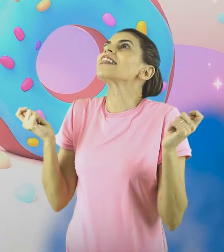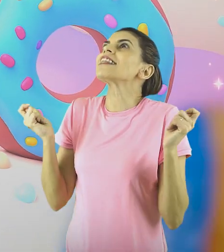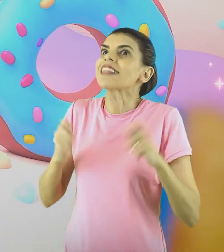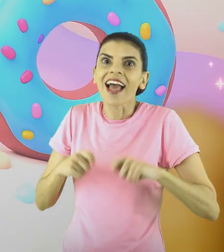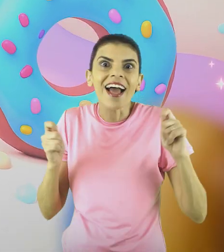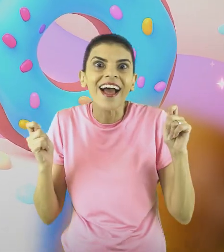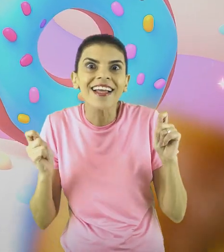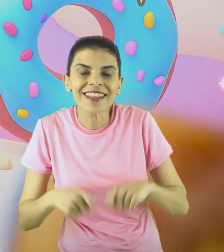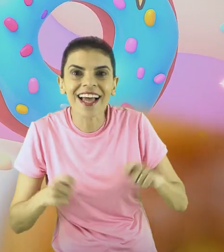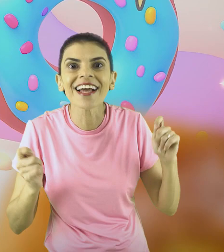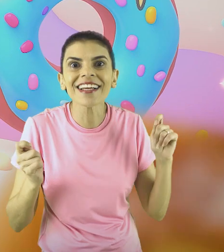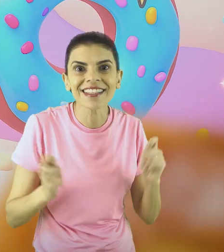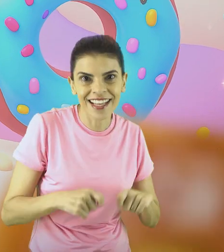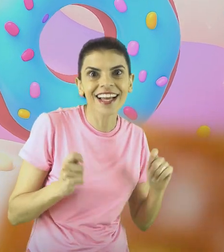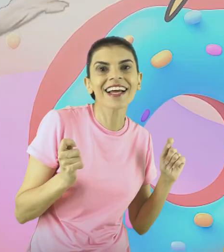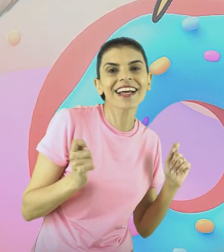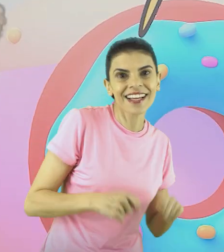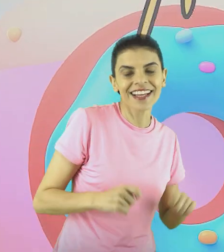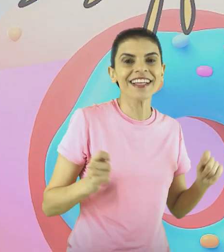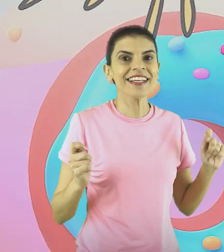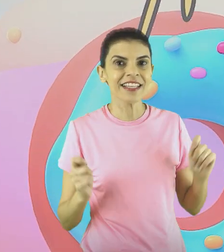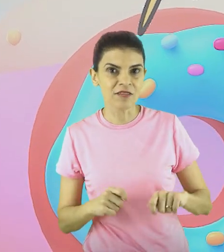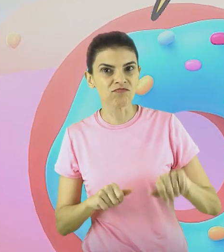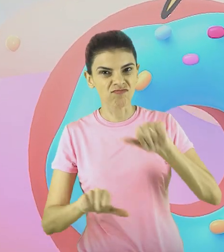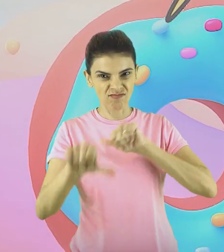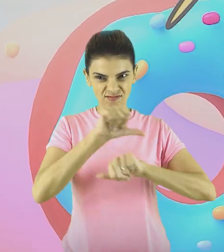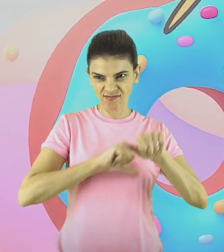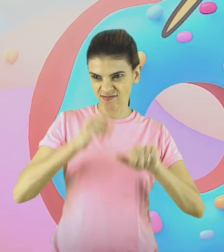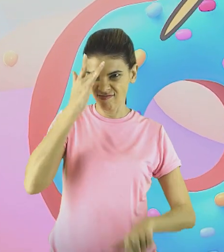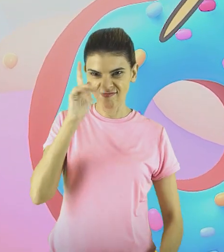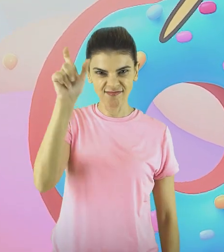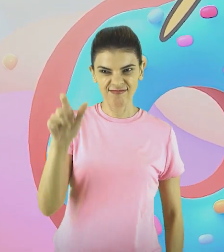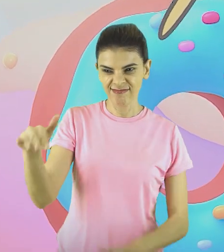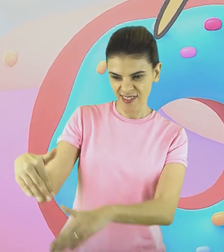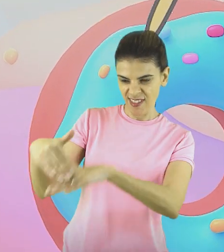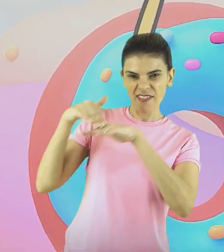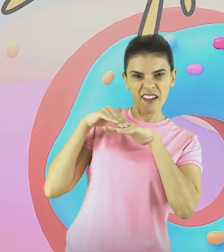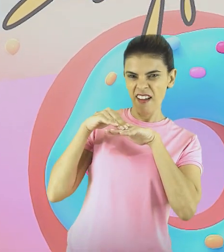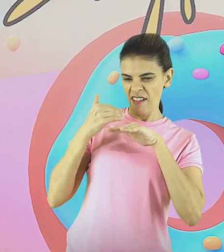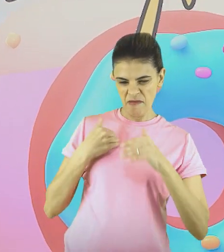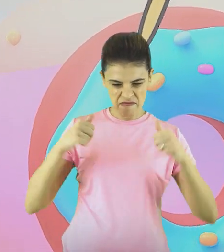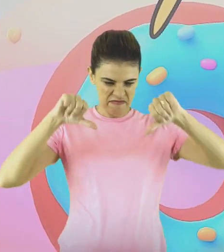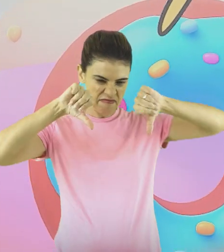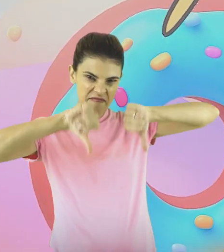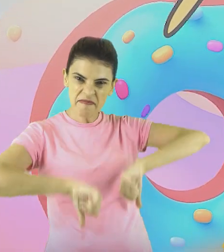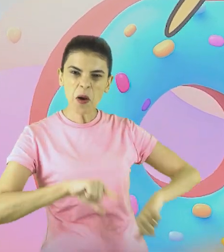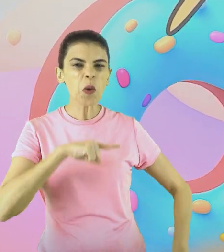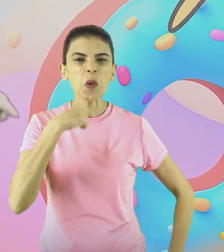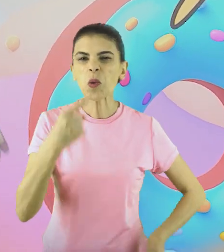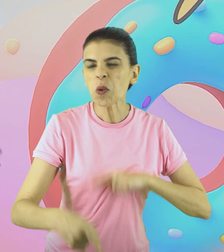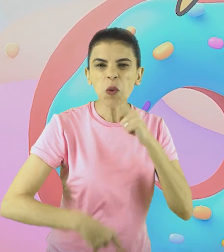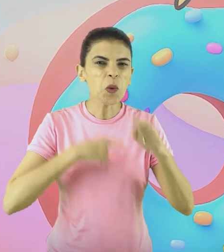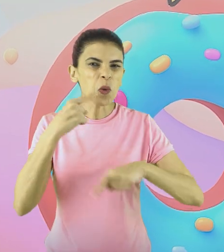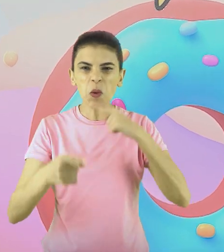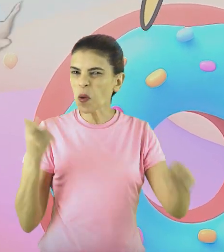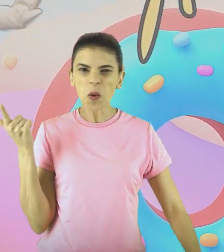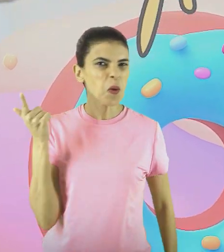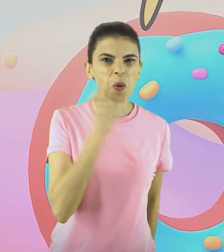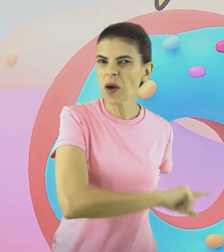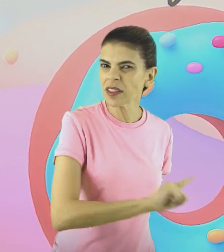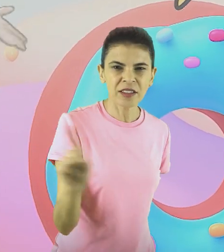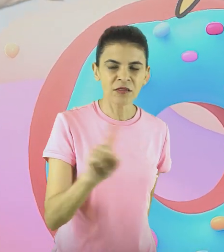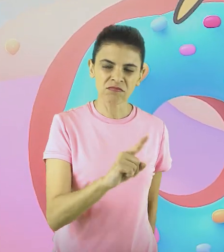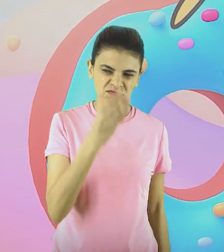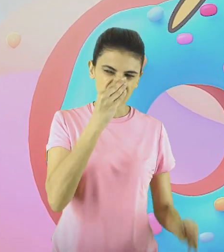muito mais. E se alguém disser que você não vai conseguir, não